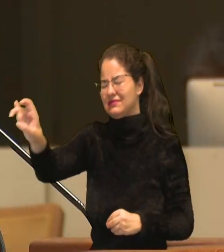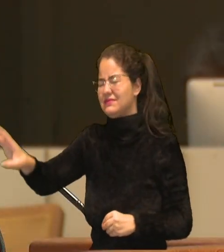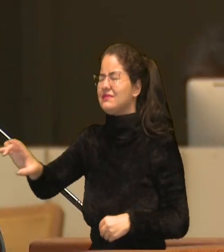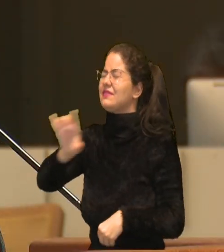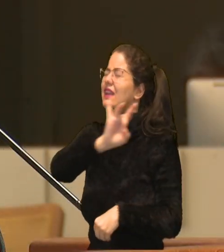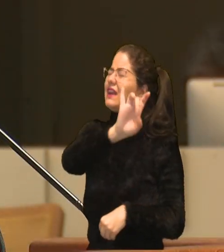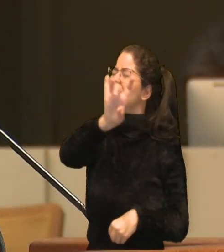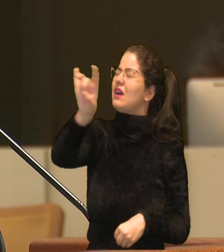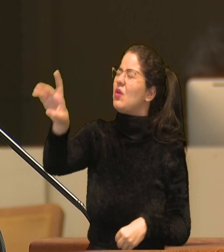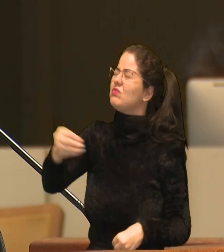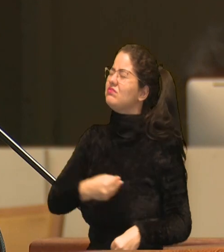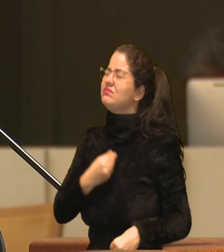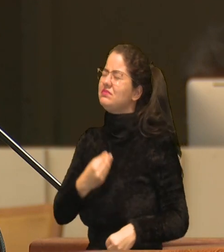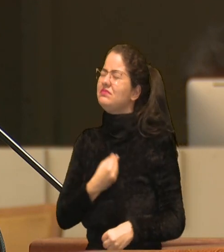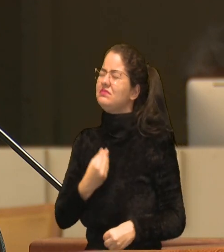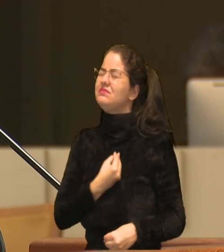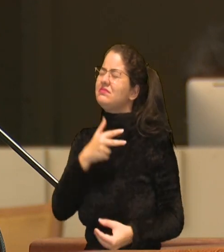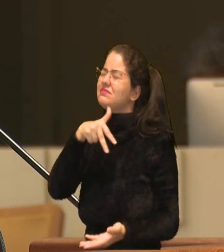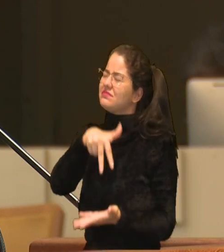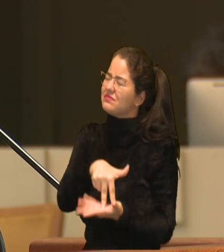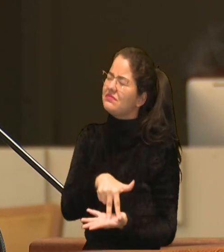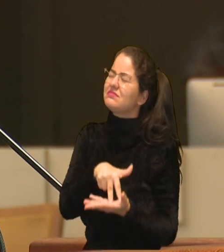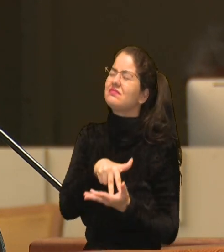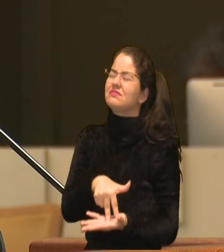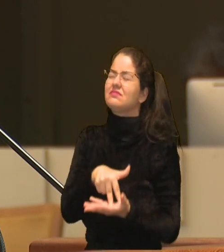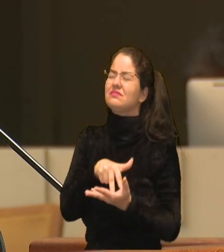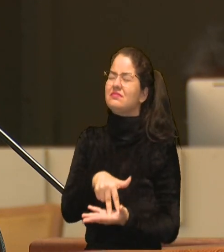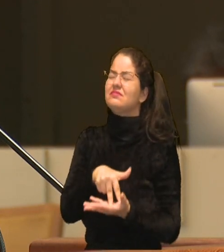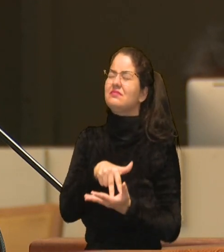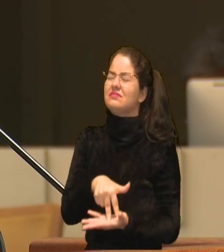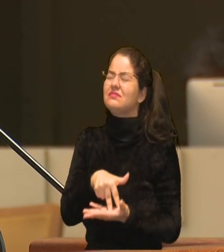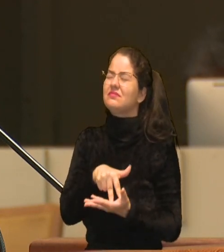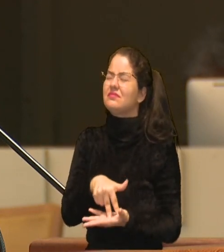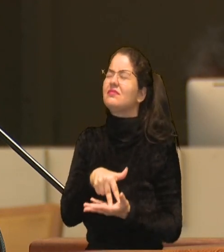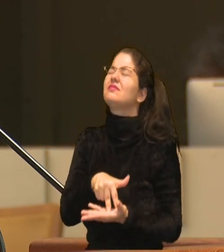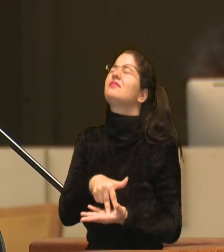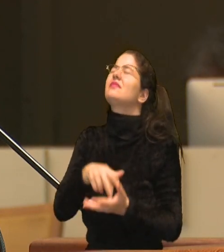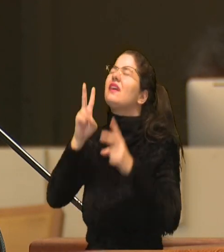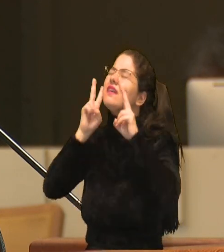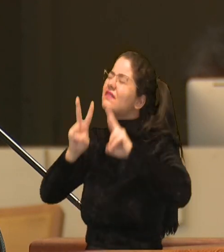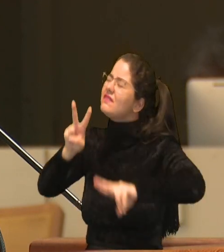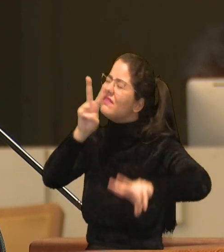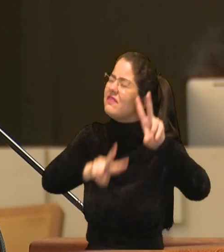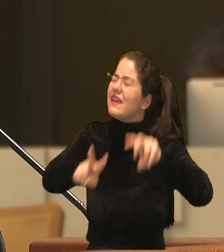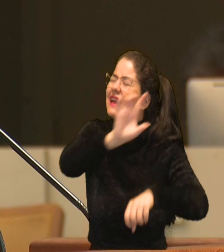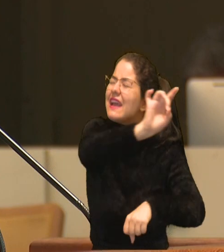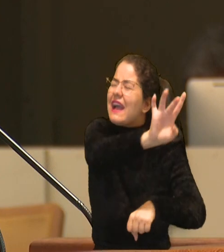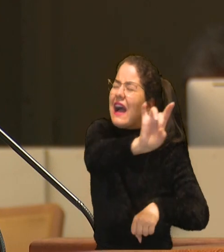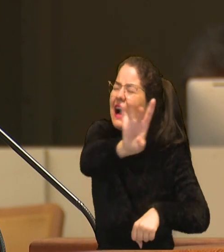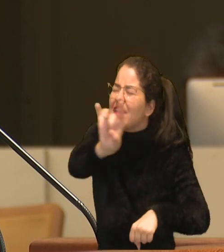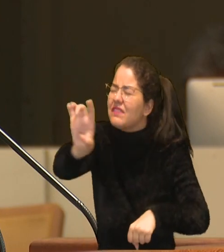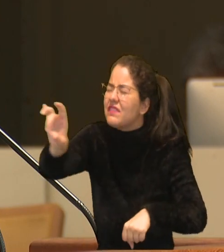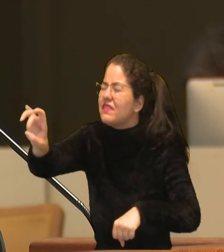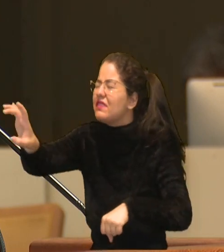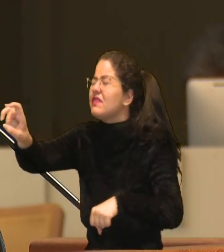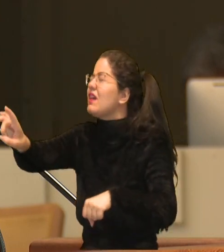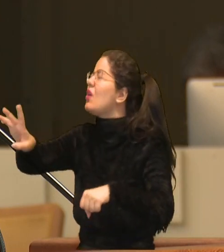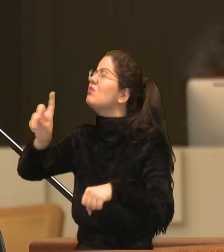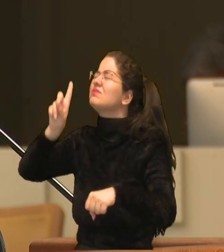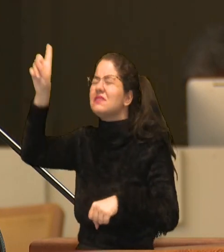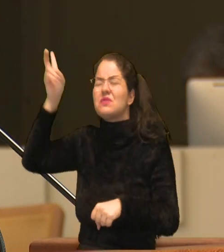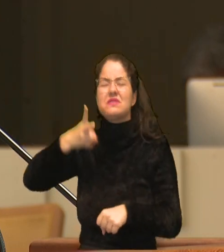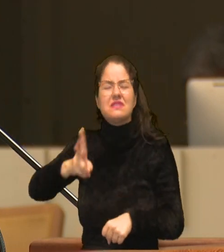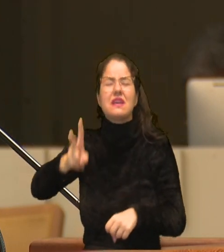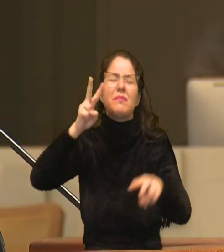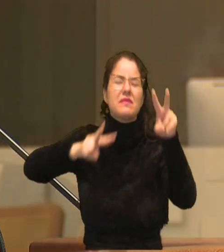que aqui está, Senhor Deus, individualmente e de forma personalizada, como o Senhor tem feito